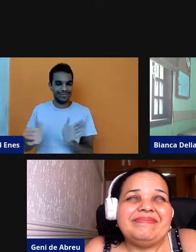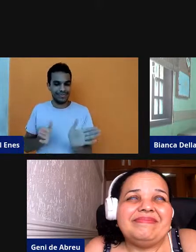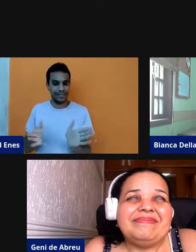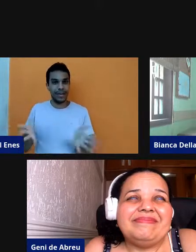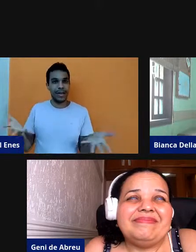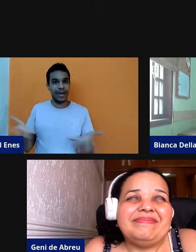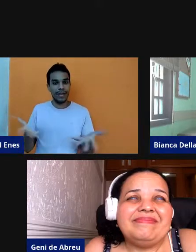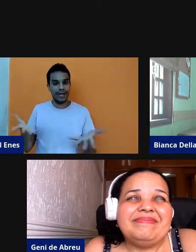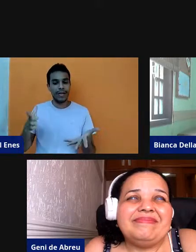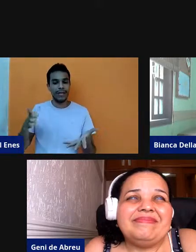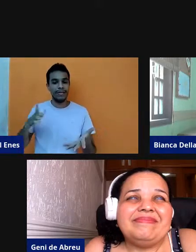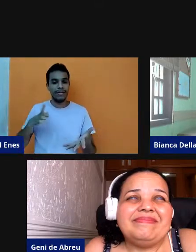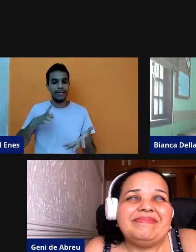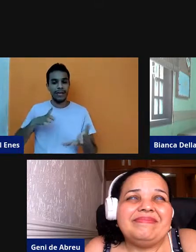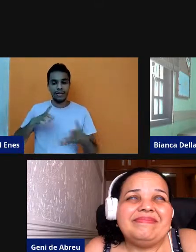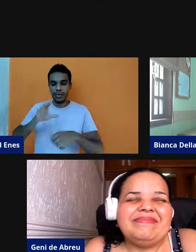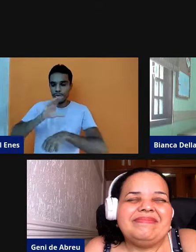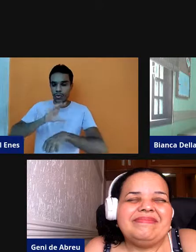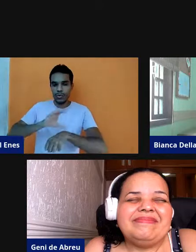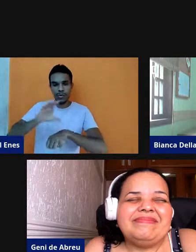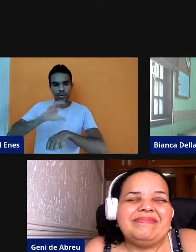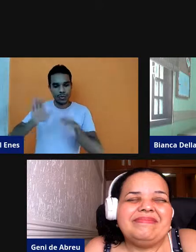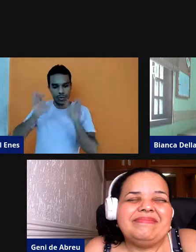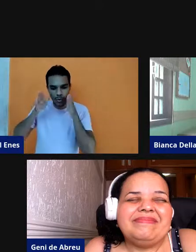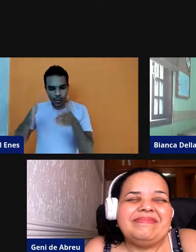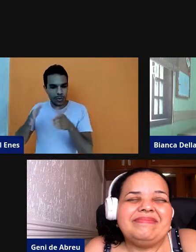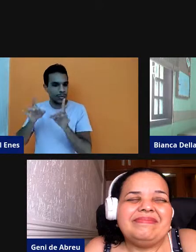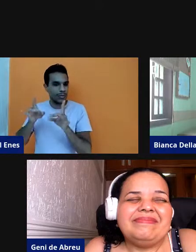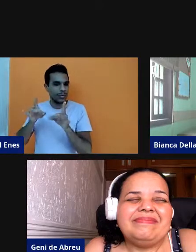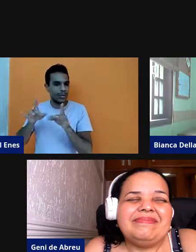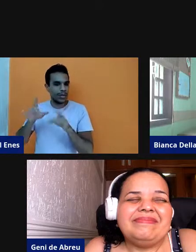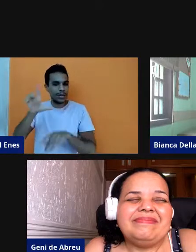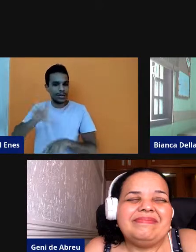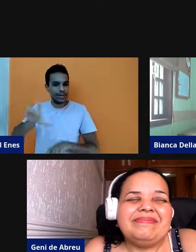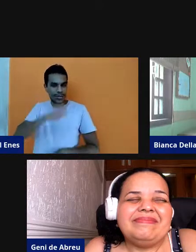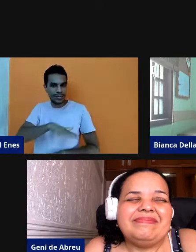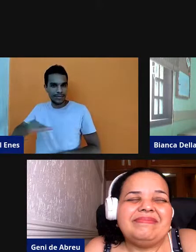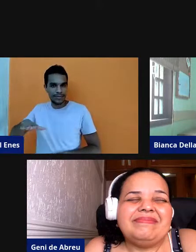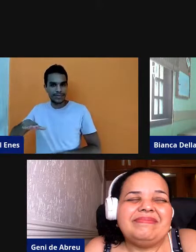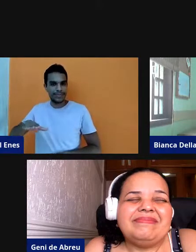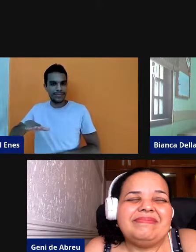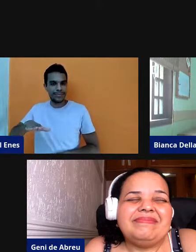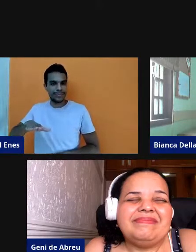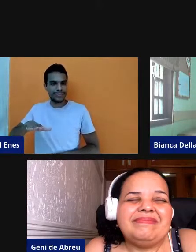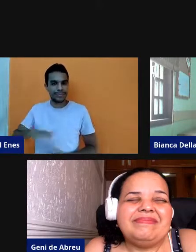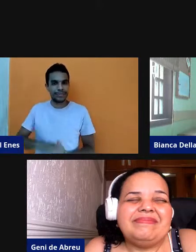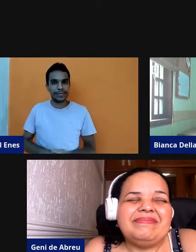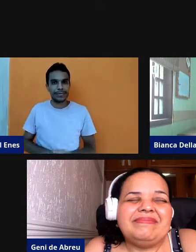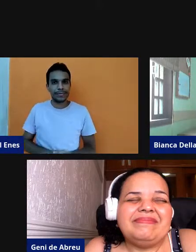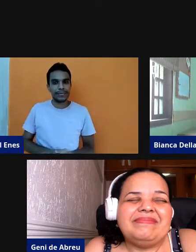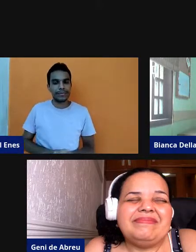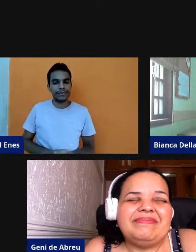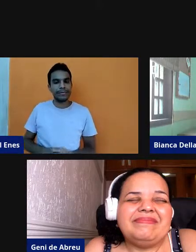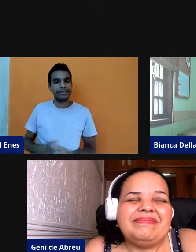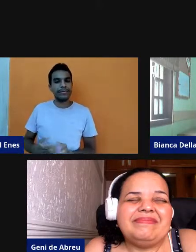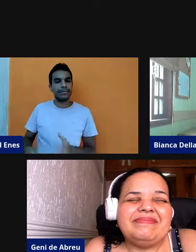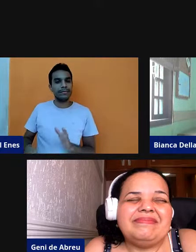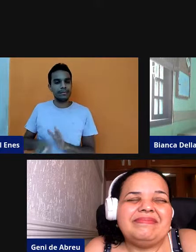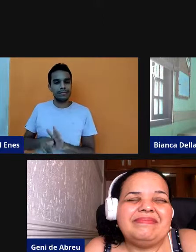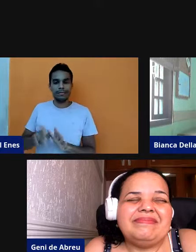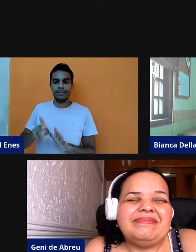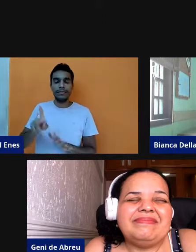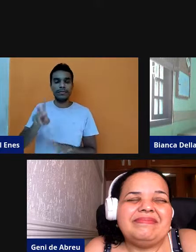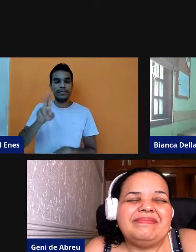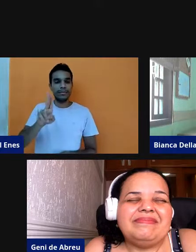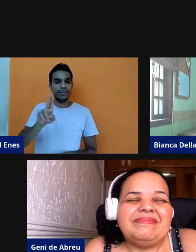cursa especialização em literatura infantil e juvenil, na composição e educação literária, pela Universidade de Caxias do Sul.